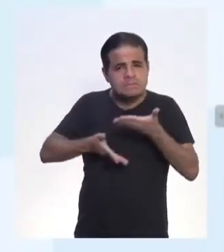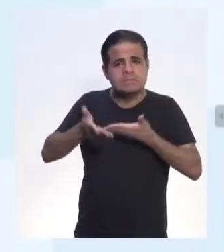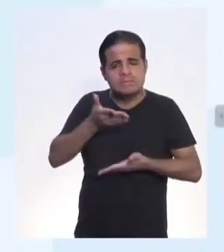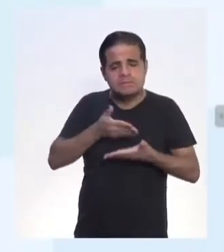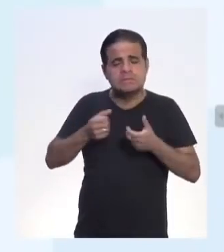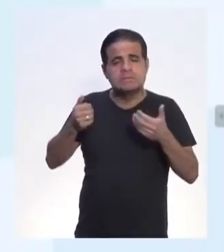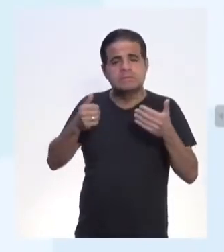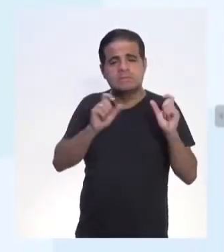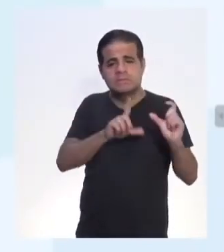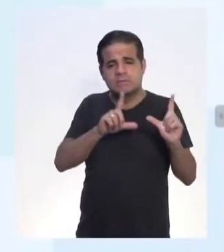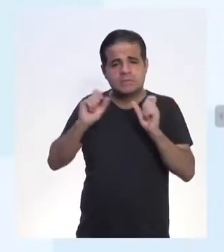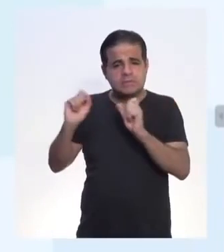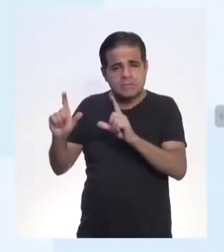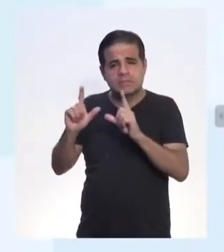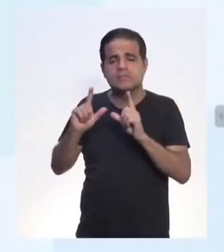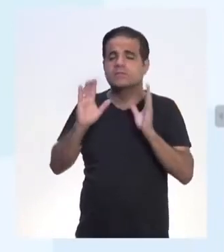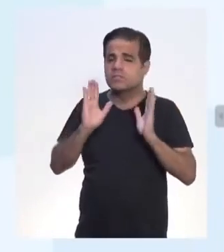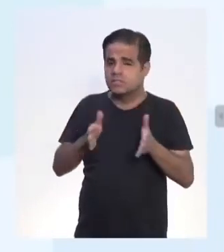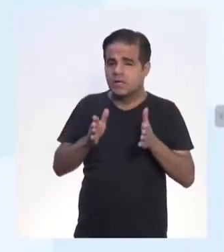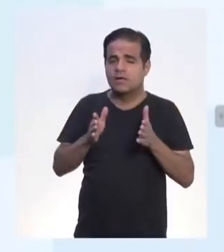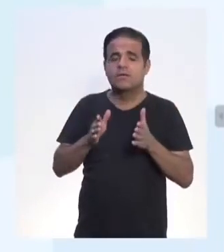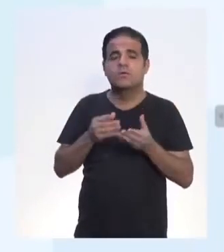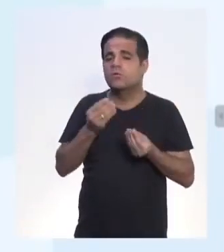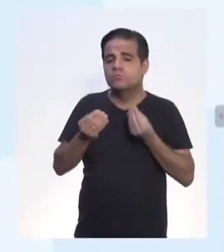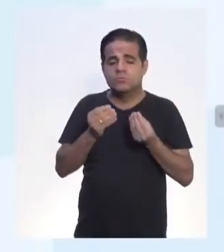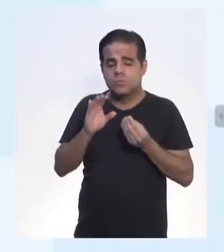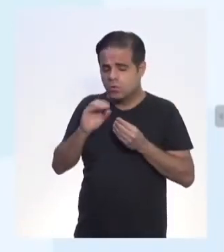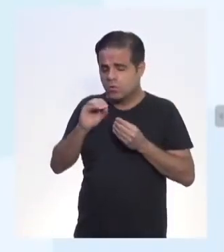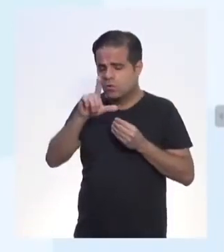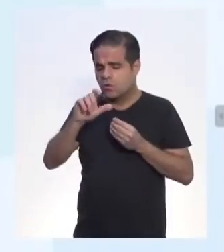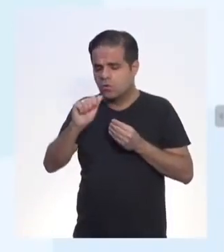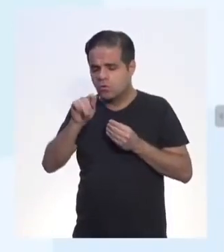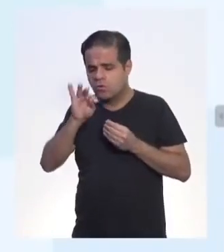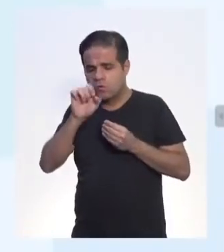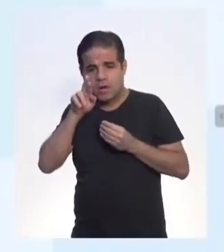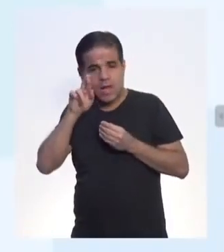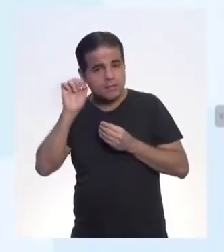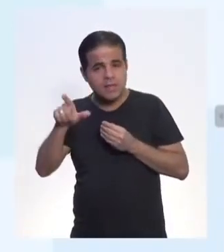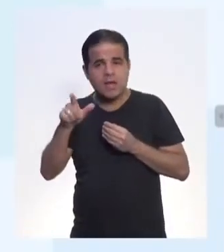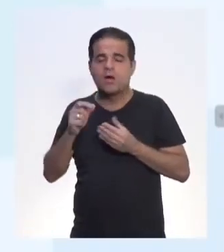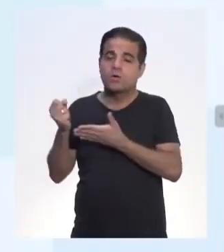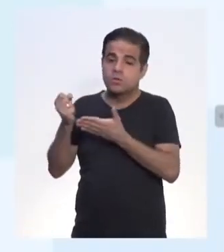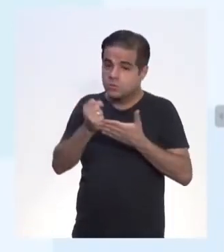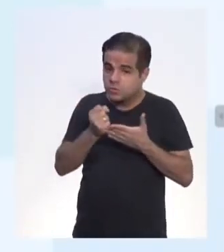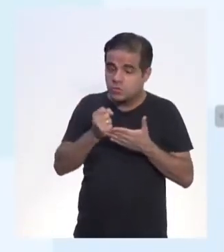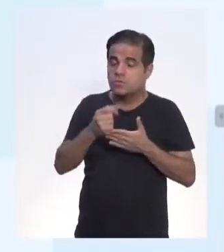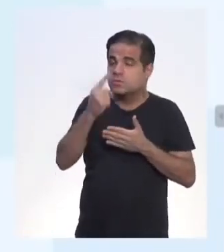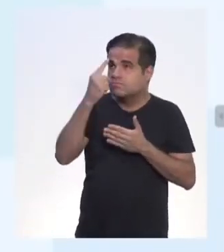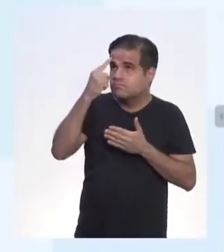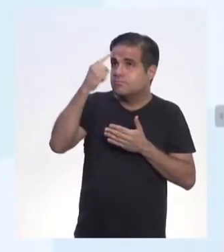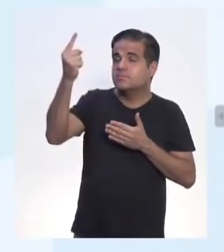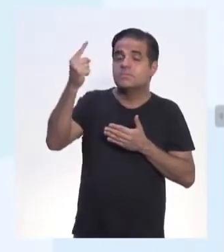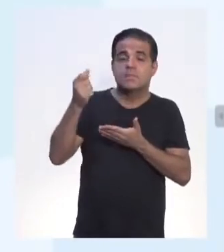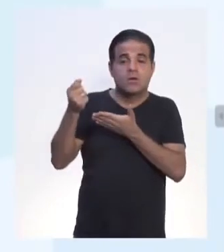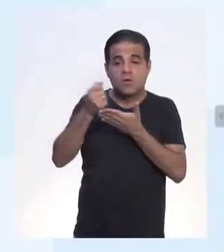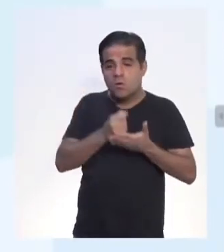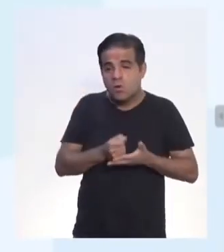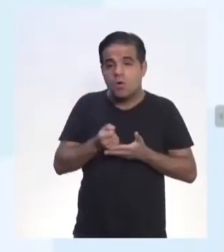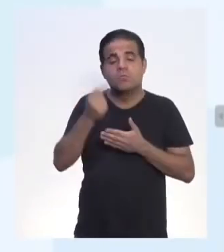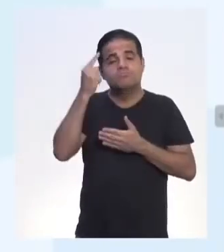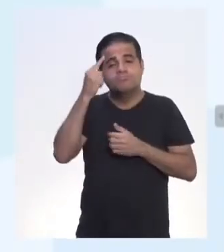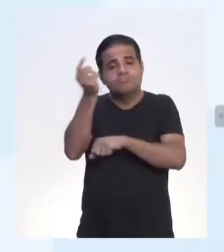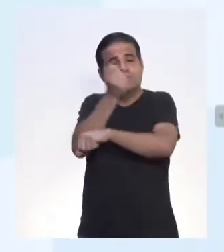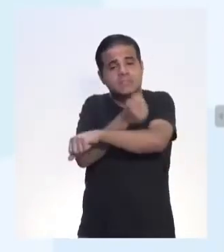esses lados, a essa nomenclatura. Então, colateral, beleza? Verdade, a gente trouxe essa ideia ontem na resolução de alguns